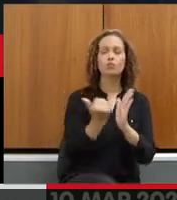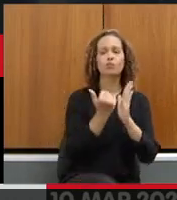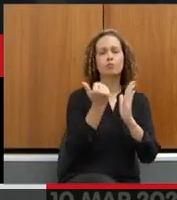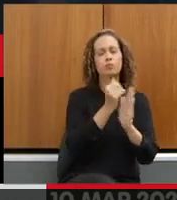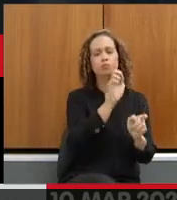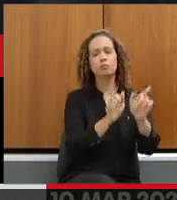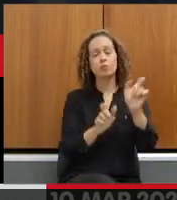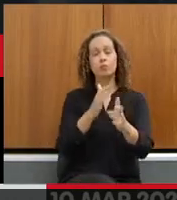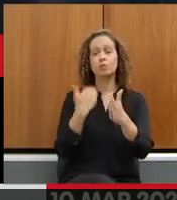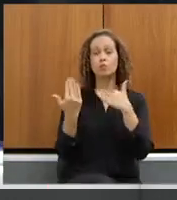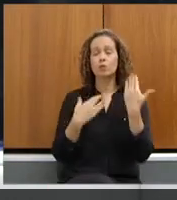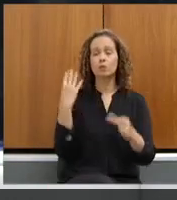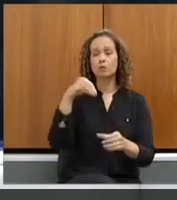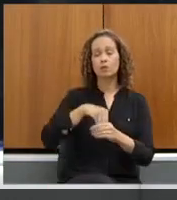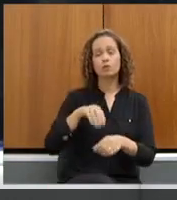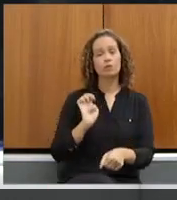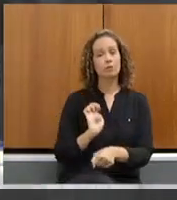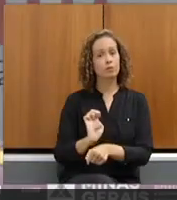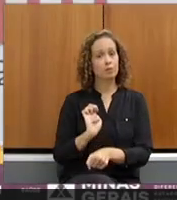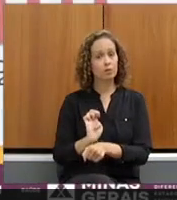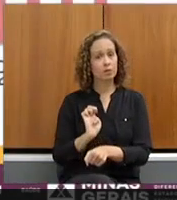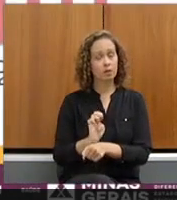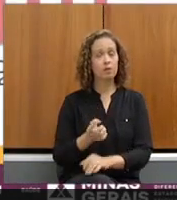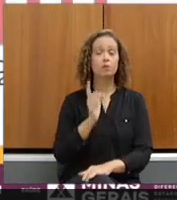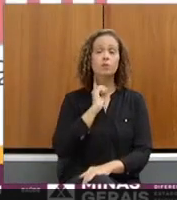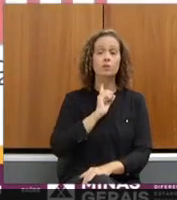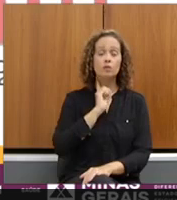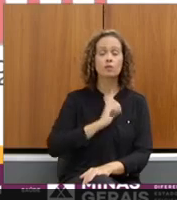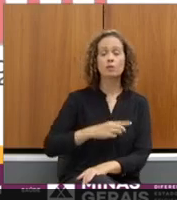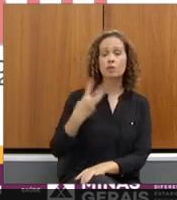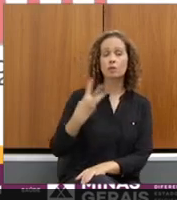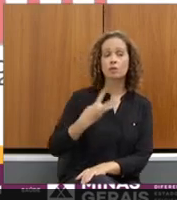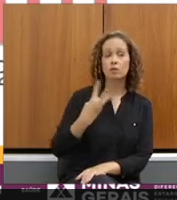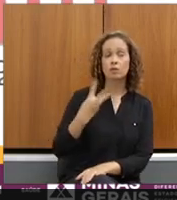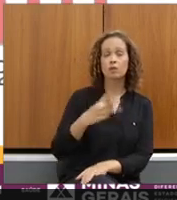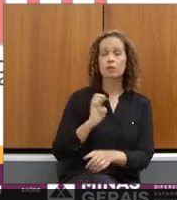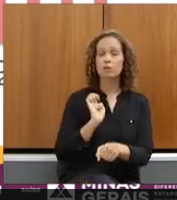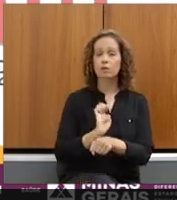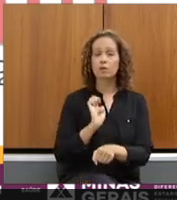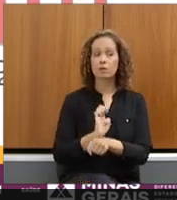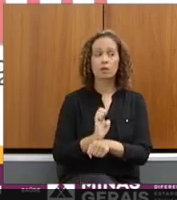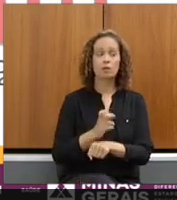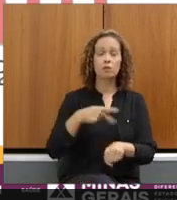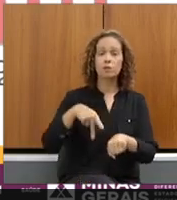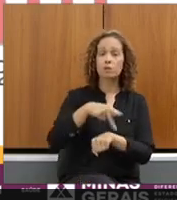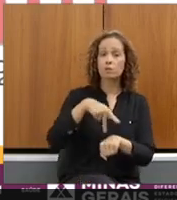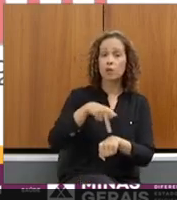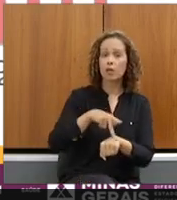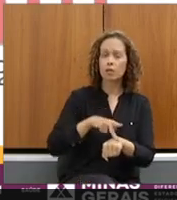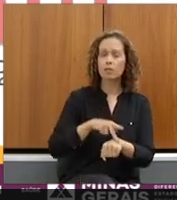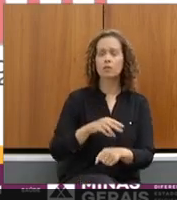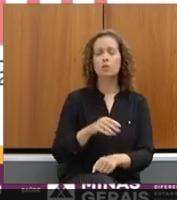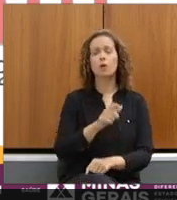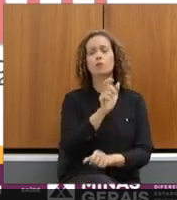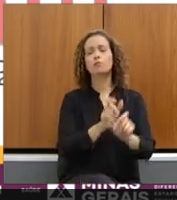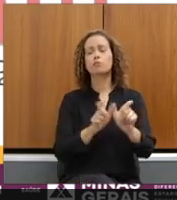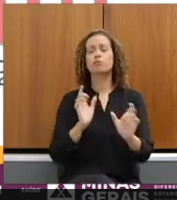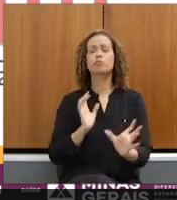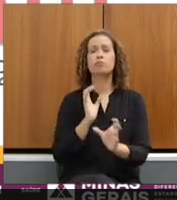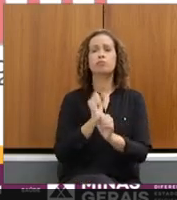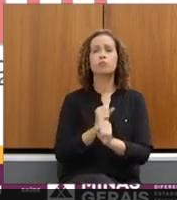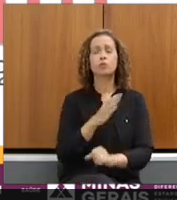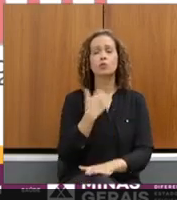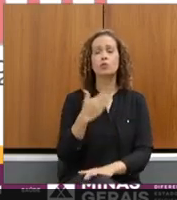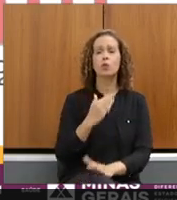votos no estado de Minas Gerais é o terceiro estado do país com menor mortalidade o que tem a menor